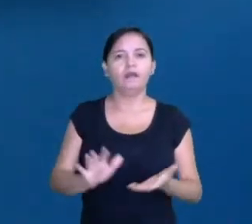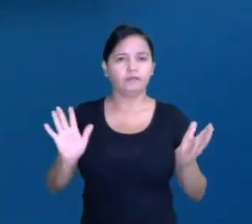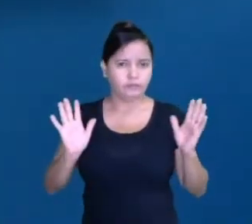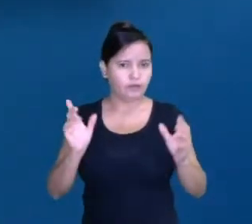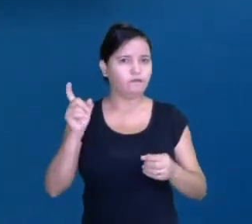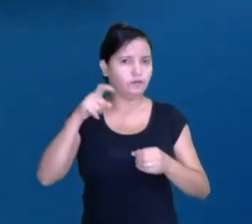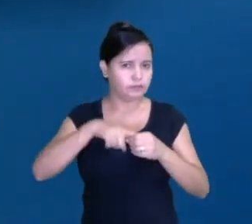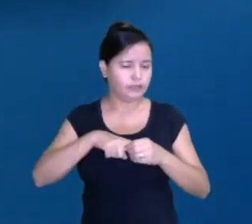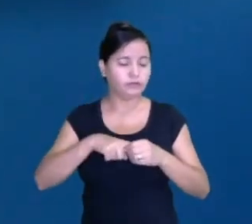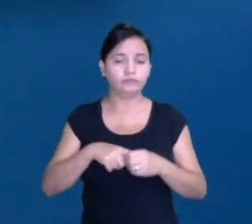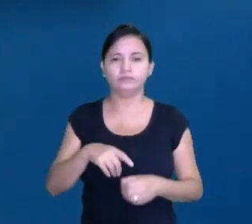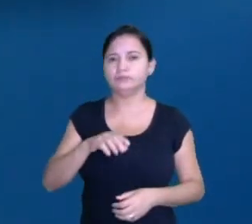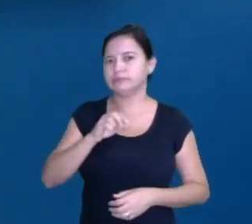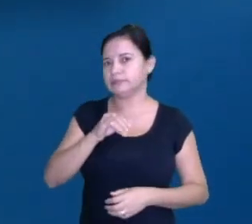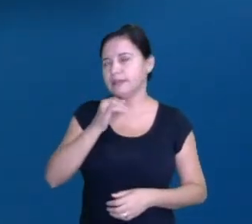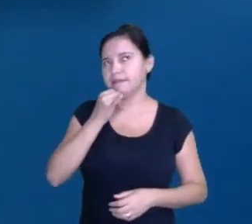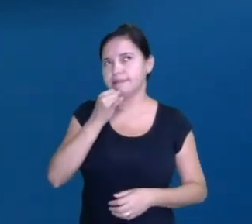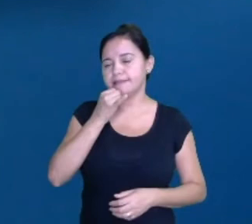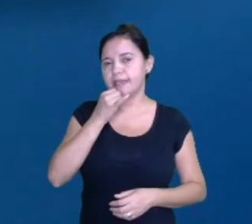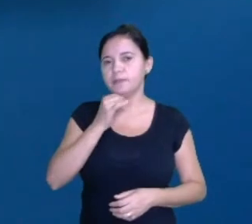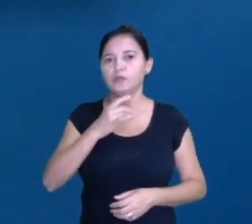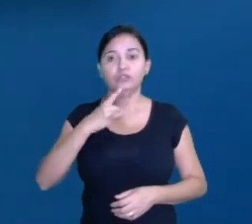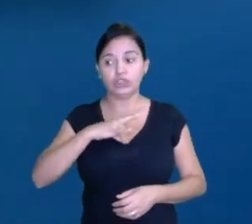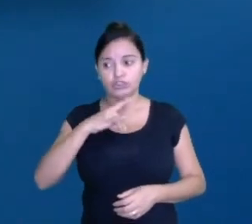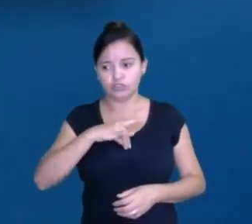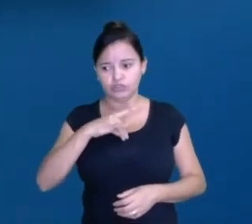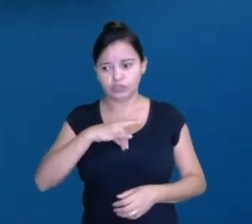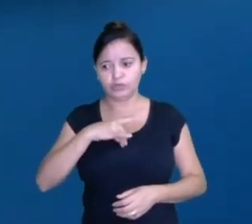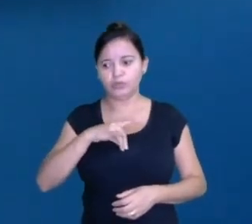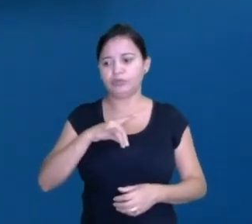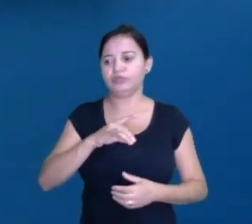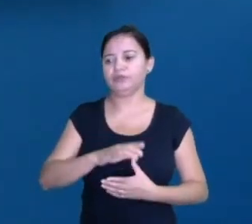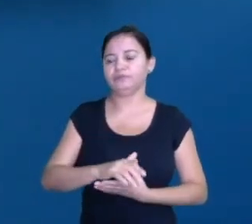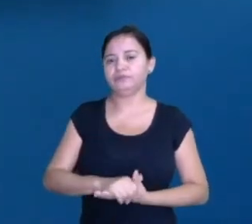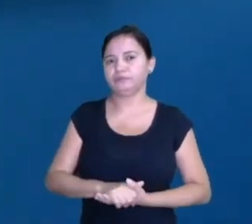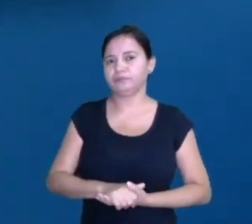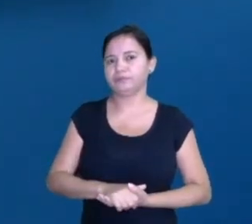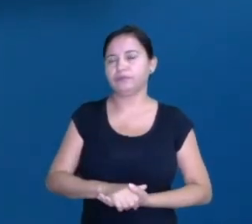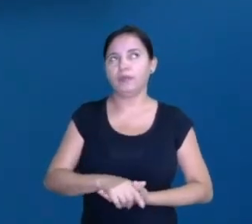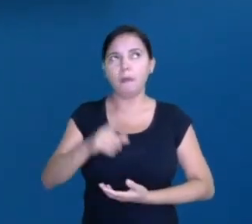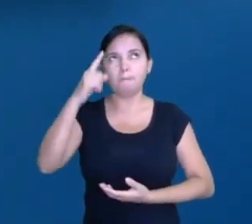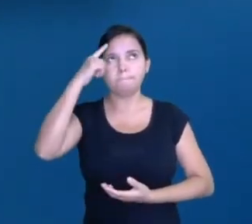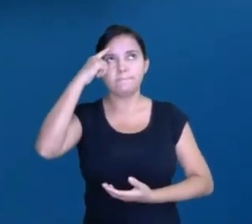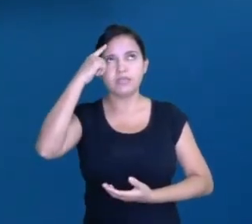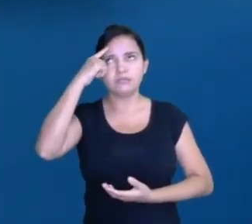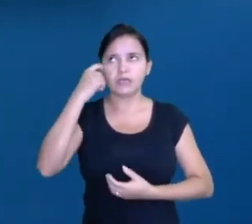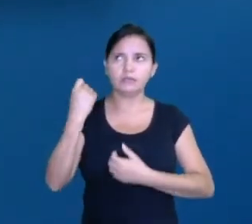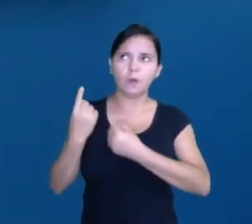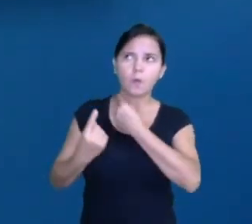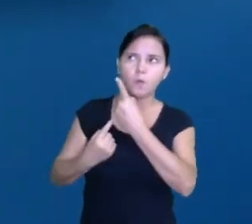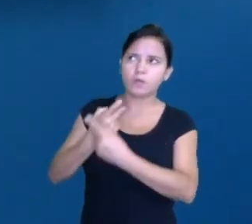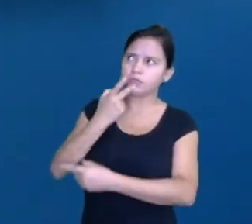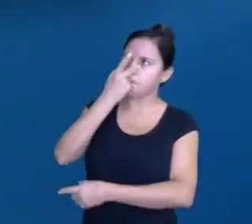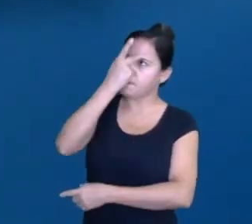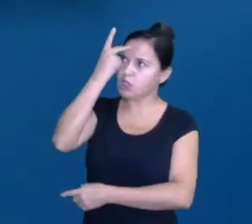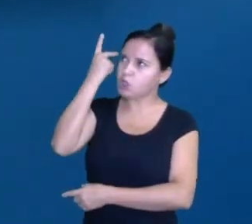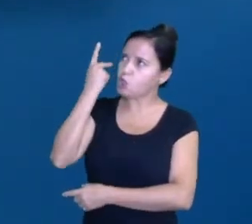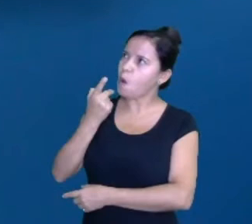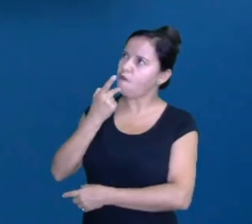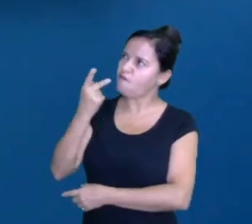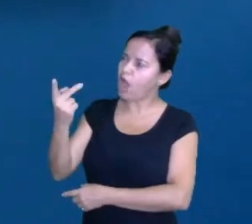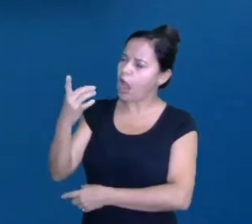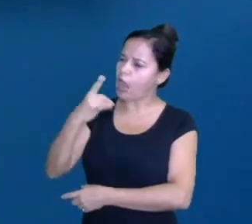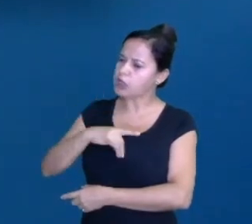comigo. Geralmente, quando a gente pensa assim em testosterona, a gente diz assim, poxa, Pris, então, porque algumas pessoas dizem que quem tem excesso